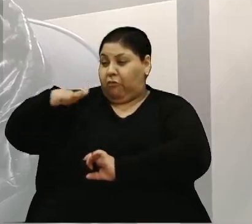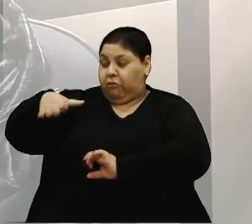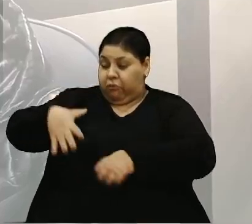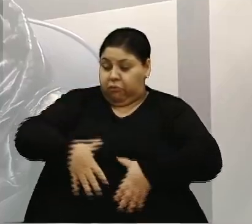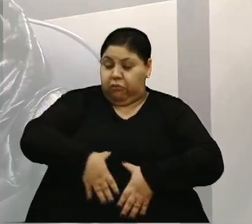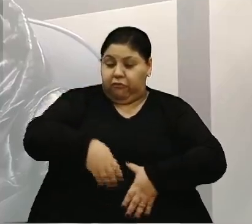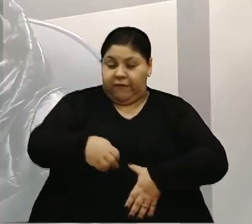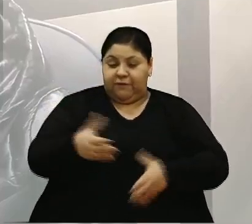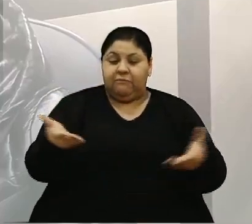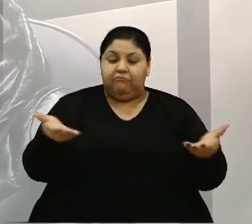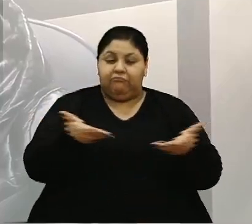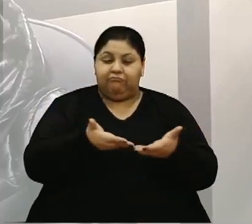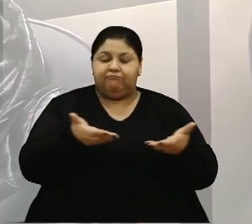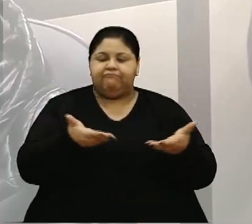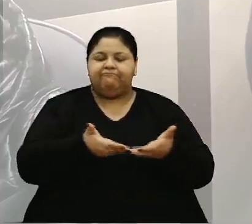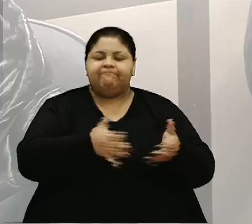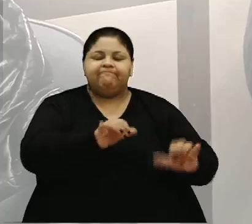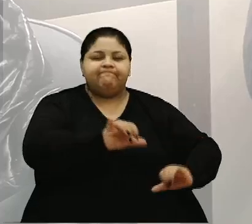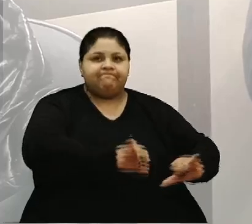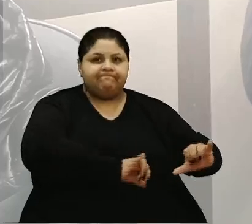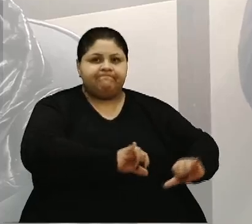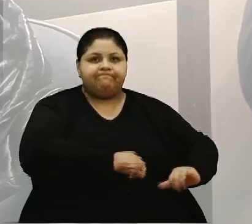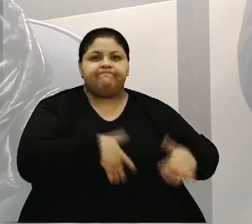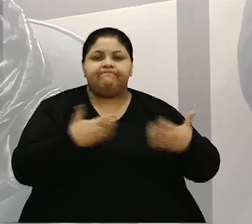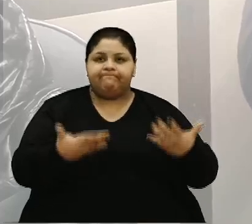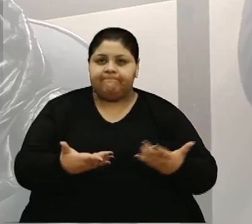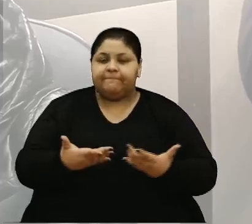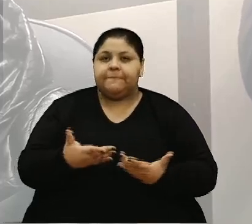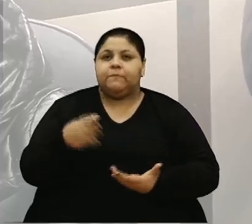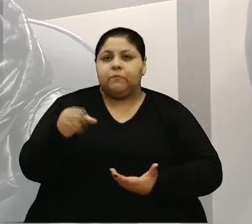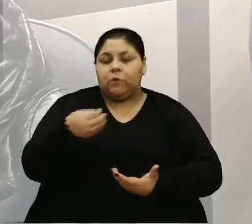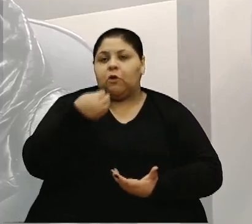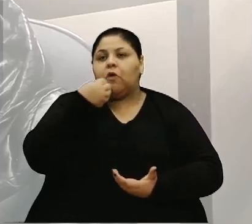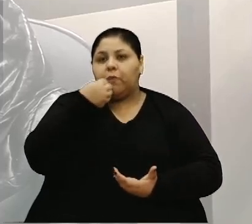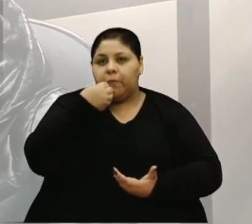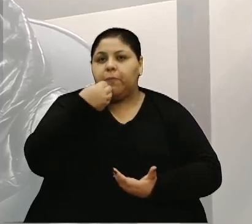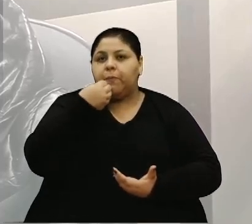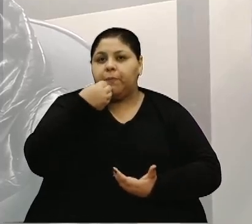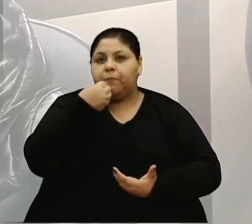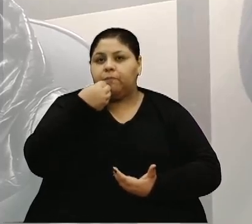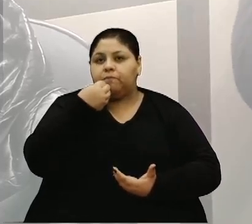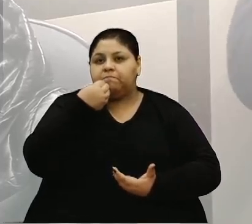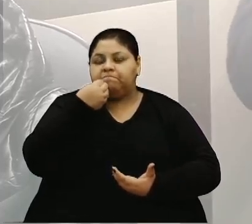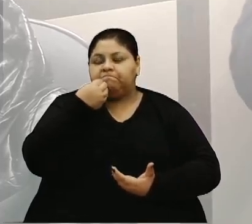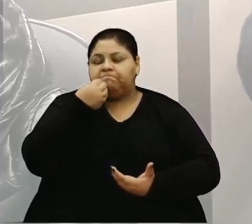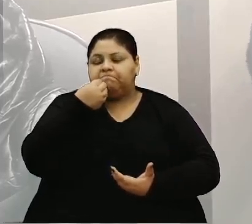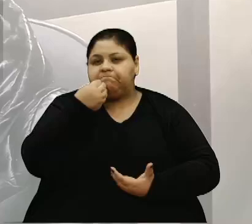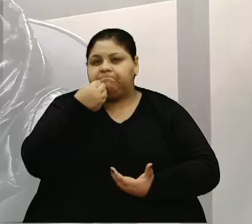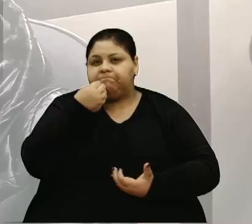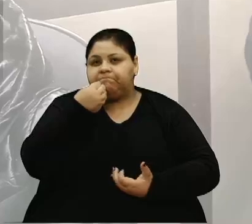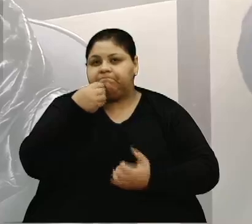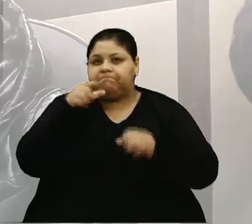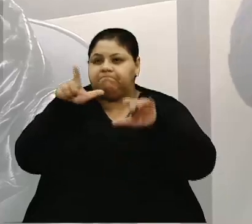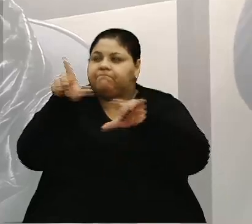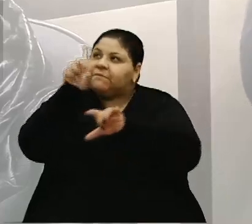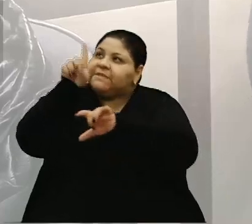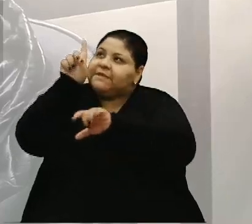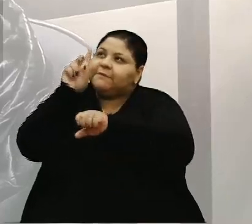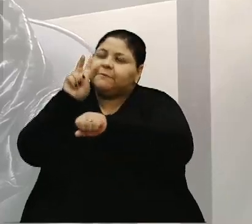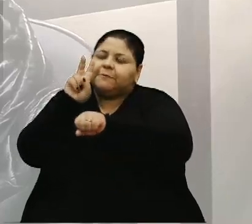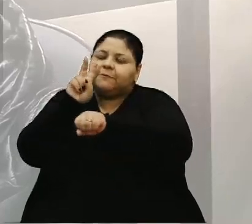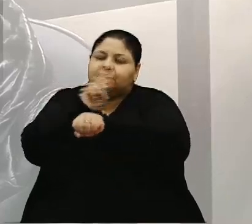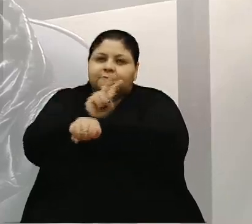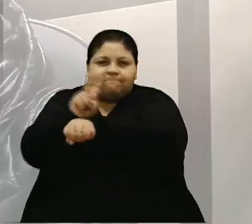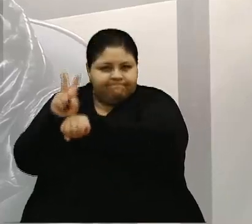veja bem sofrimento. Então, com certeza, está no lugar que Deus reservou, deixar